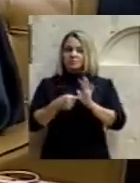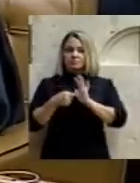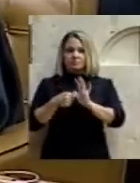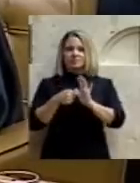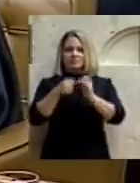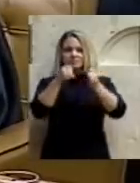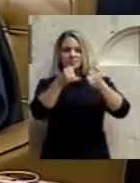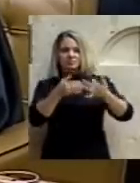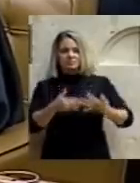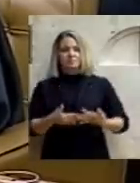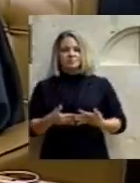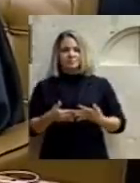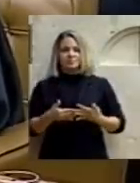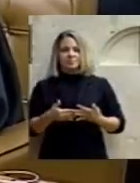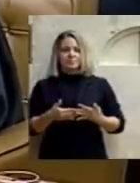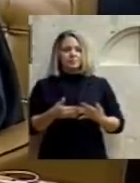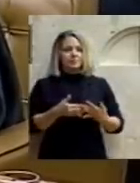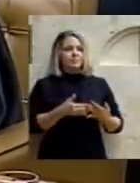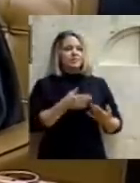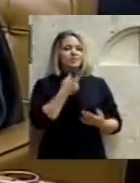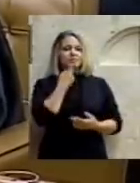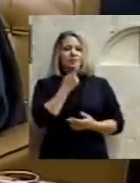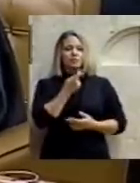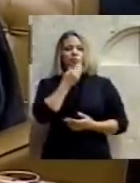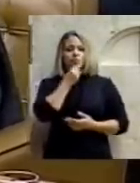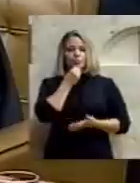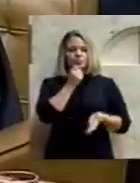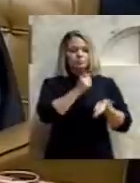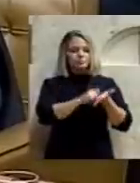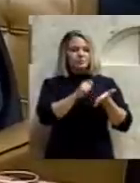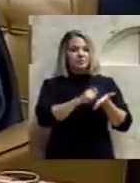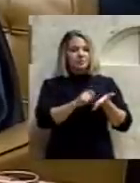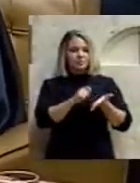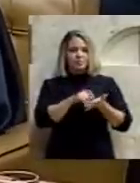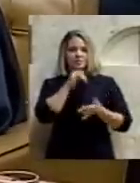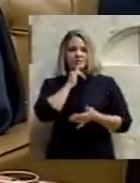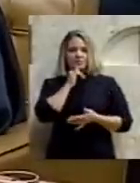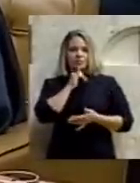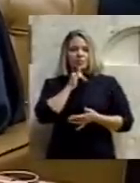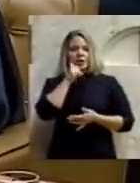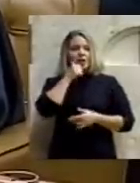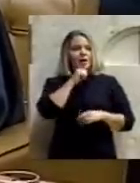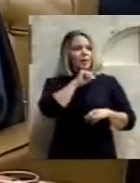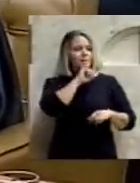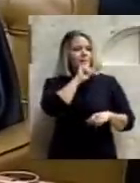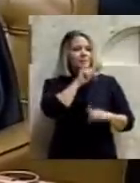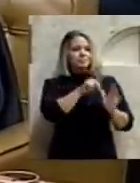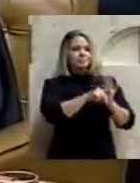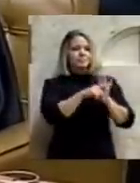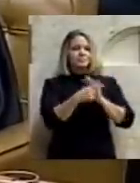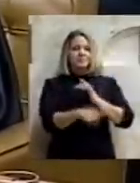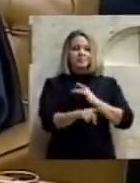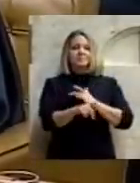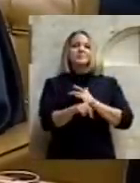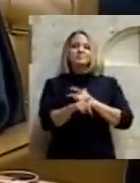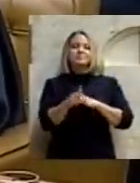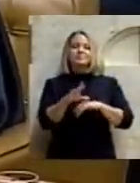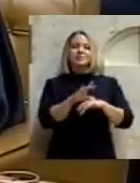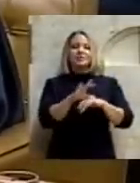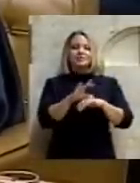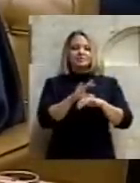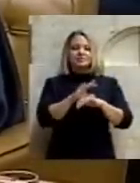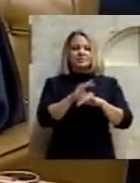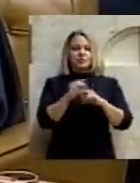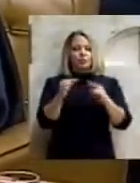como acertadamente sugeriu Peter Harbeler, maternalismo constitucional, expressão mais apropriada